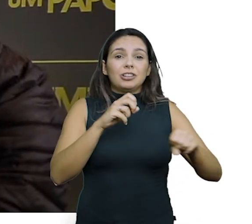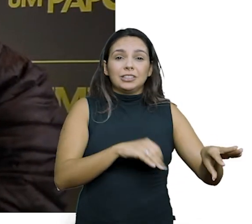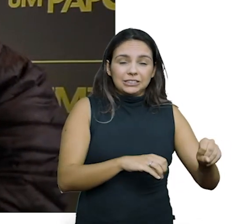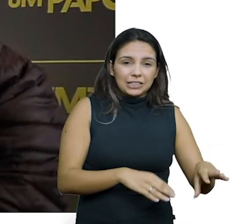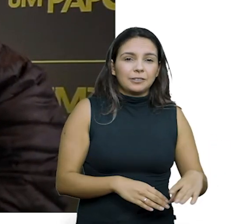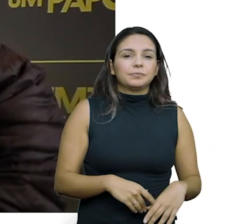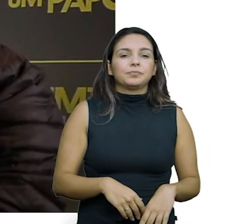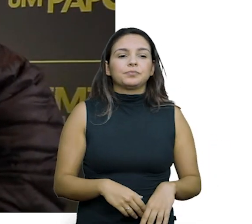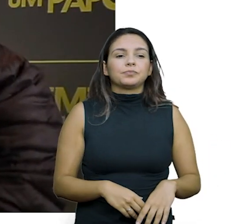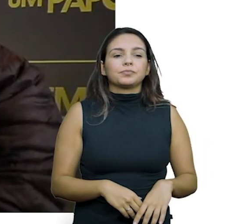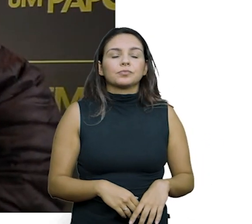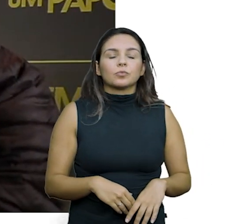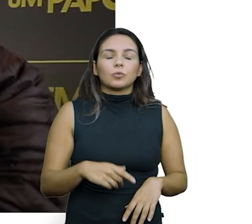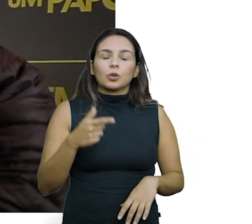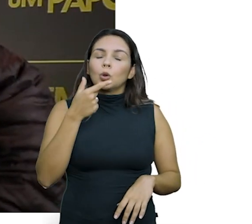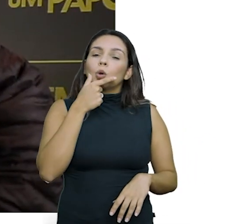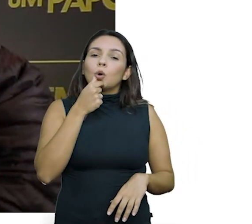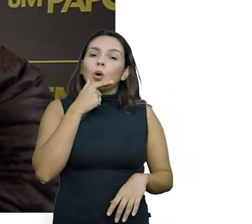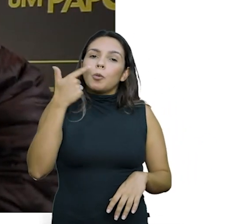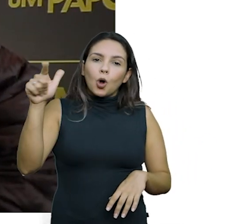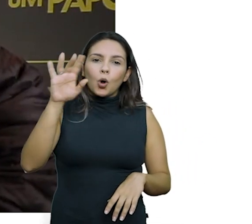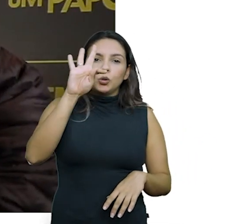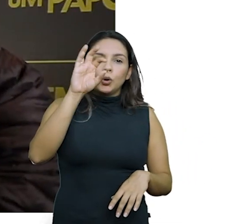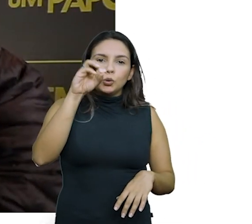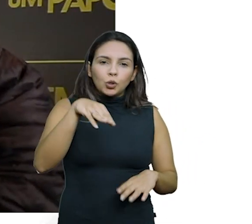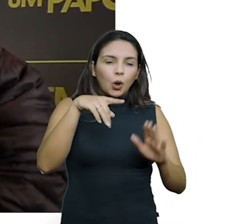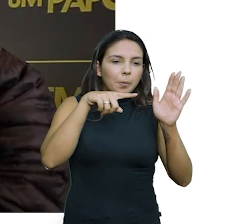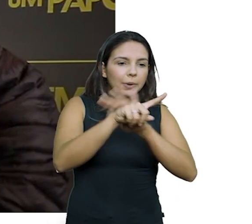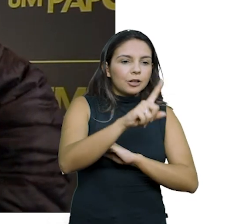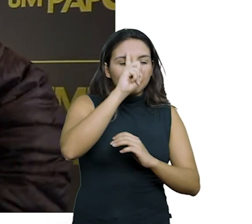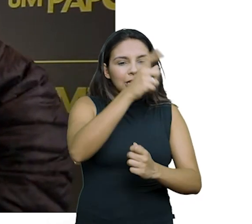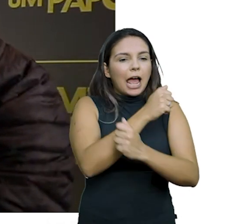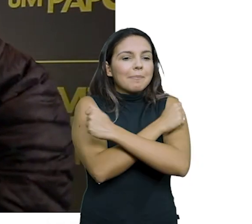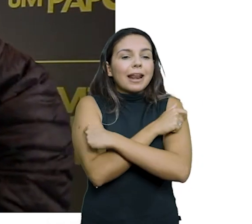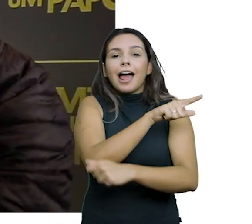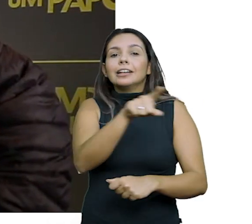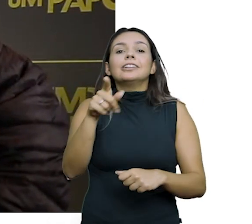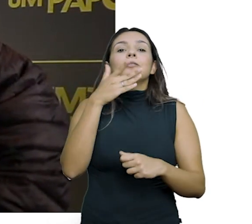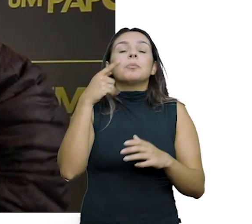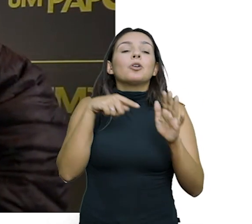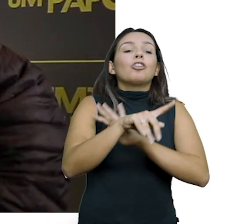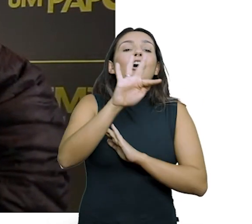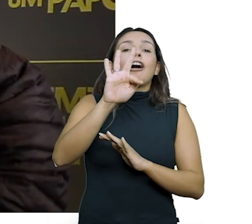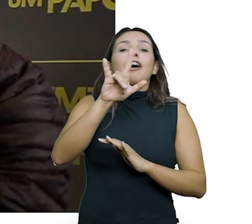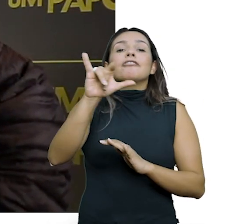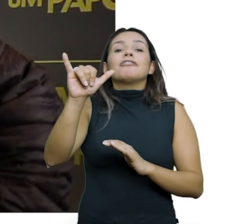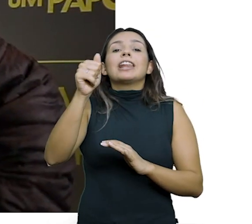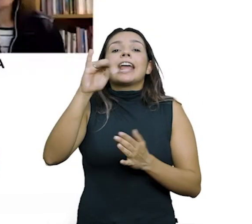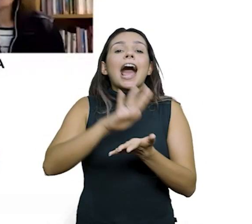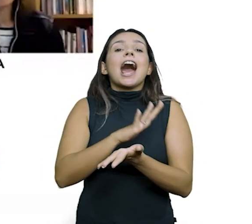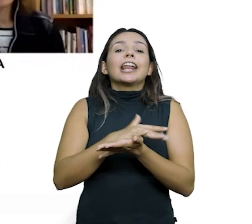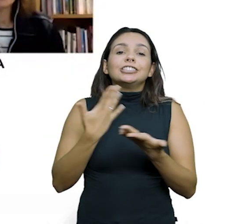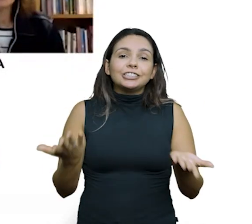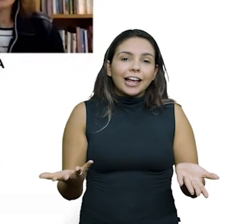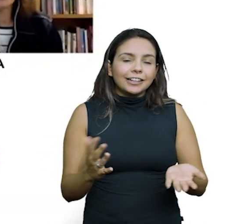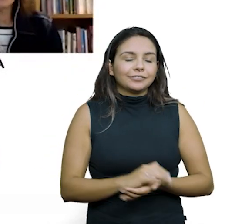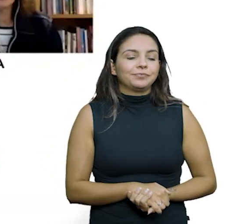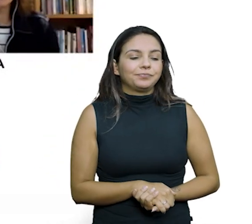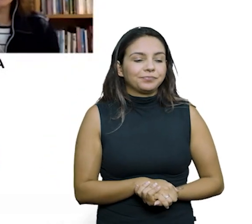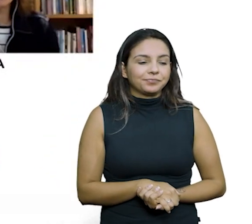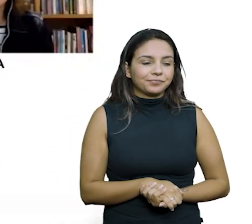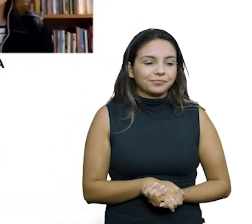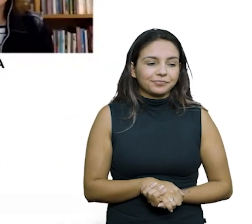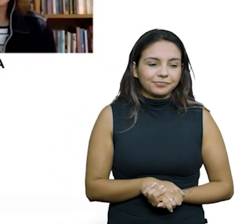Carteiro, poeta, manda beijo, pergunta quando vai ser o Flieraxá, manda abraço para vocês dois. Tom, querido, beijo, sempre Tom. conosco,